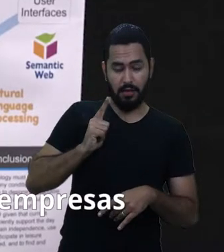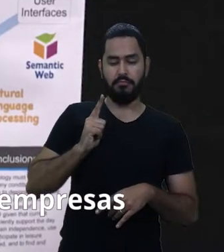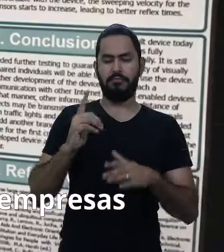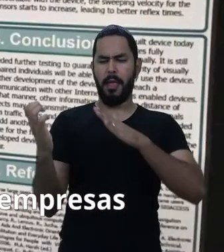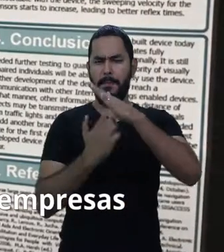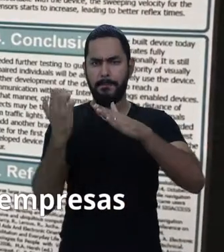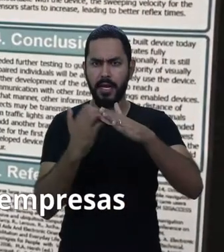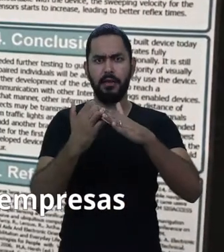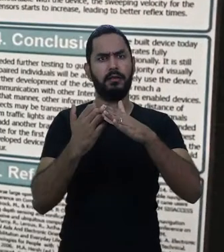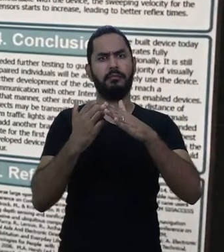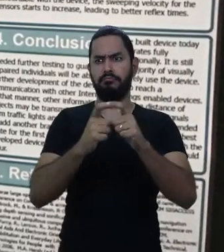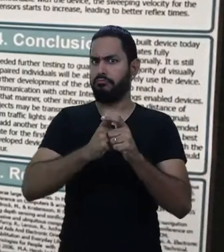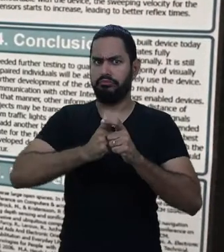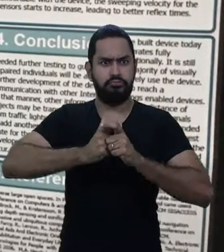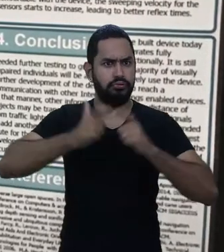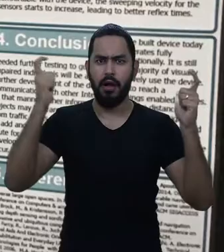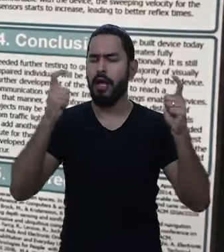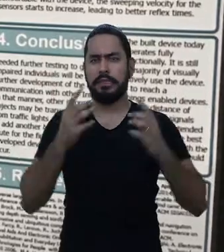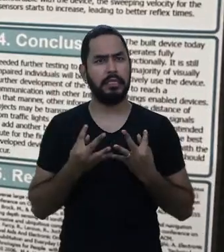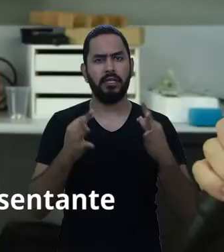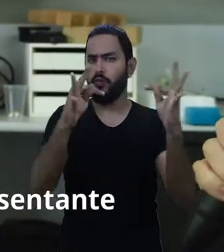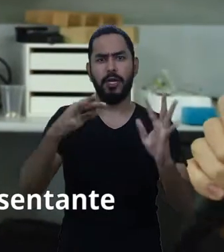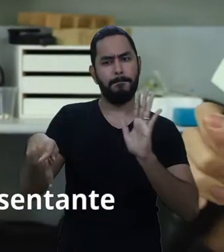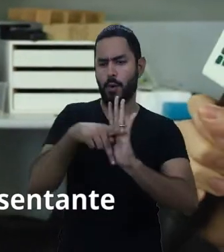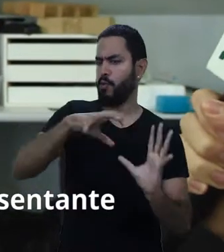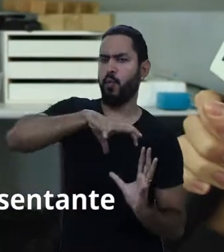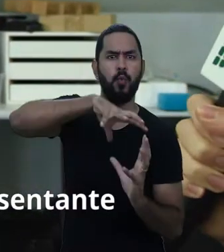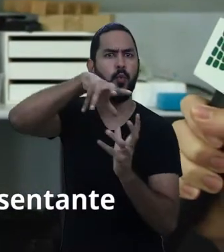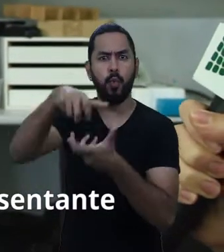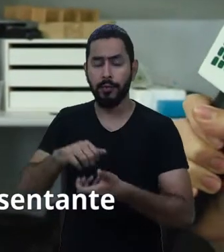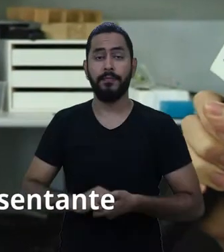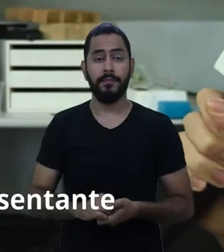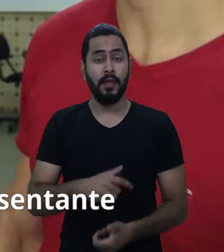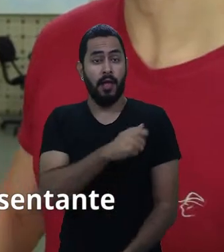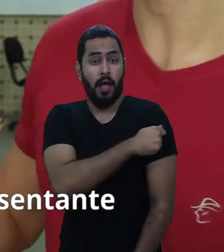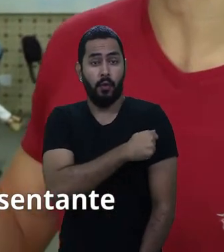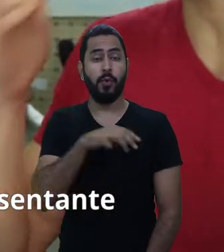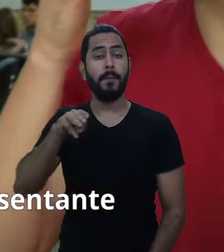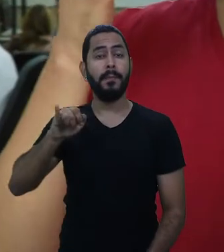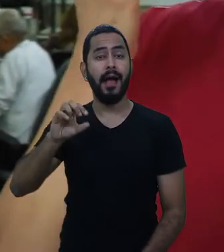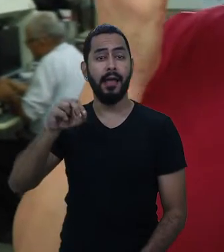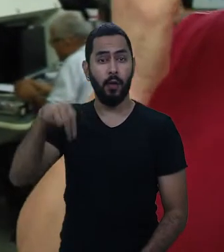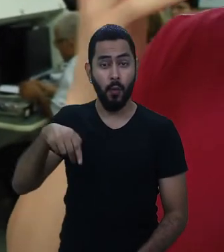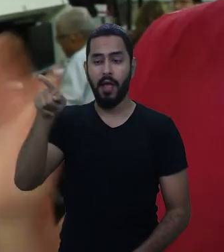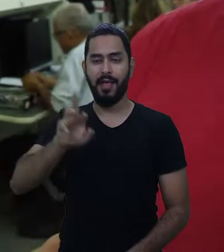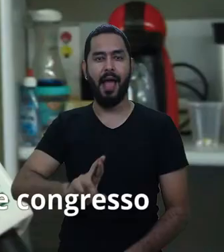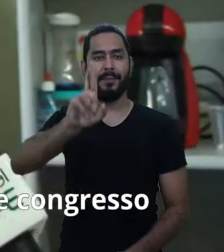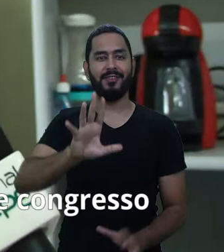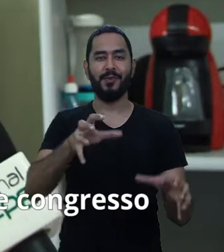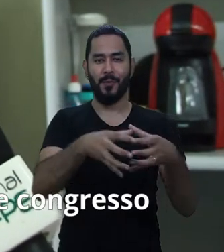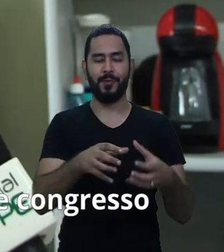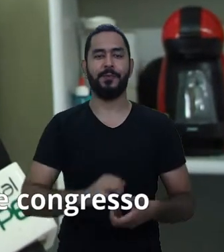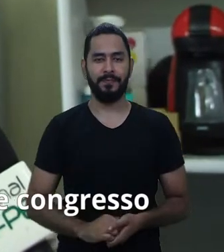de algumas das maiores empresas de tecnologia do mundo. O estudante Michael Barney foi o representante da equipe no evento.